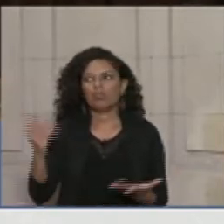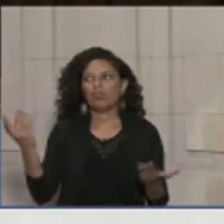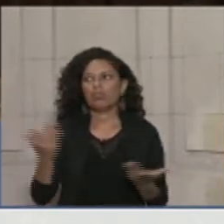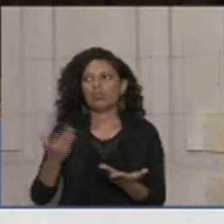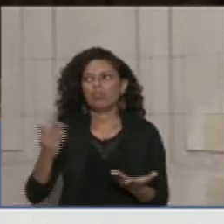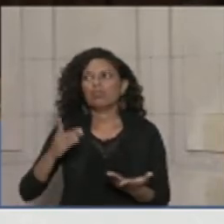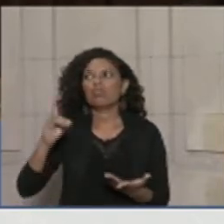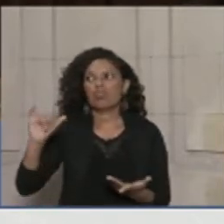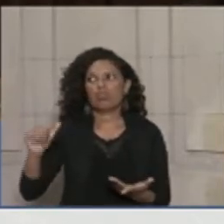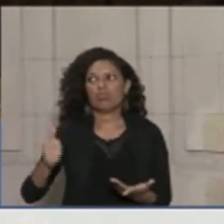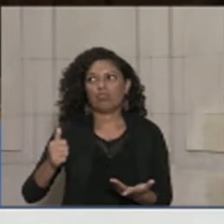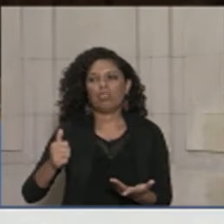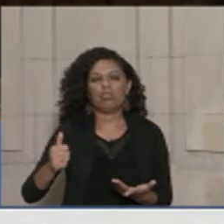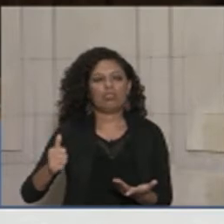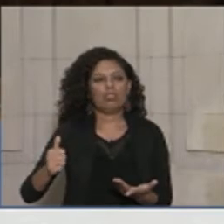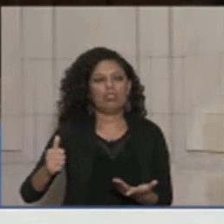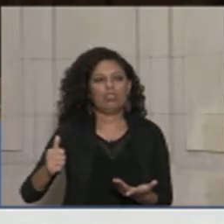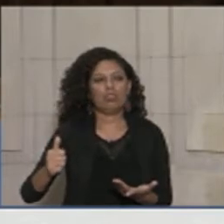muito